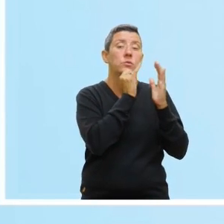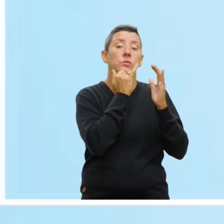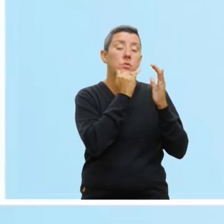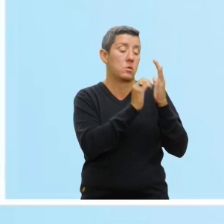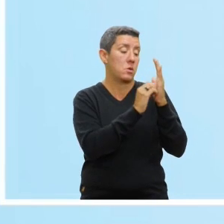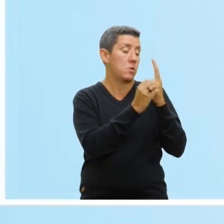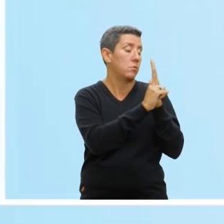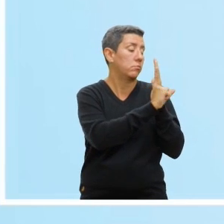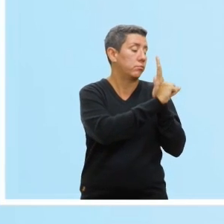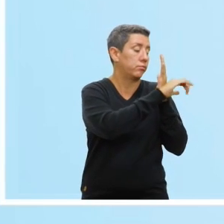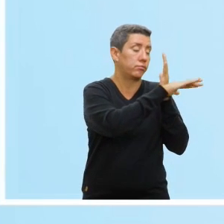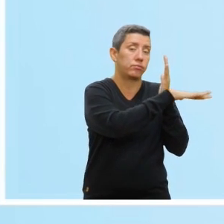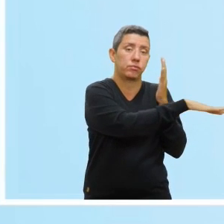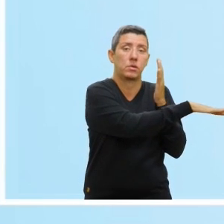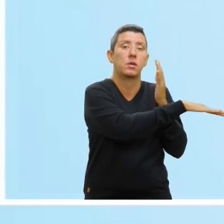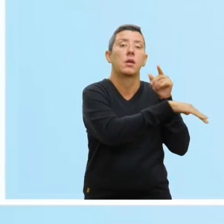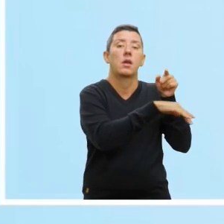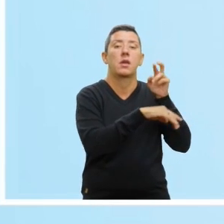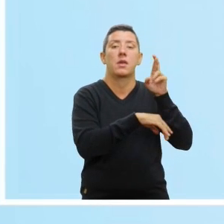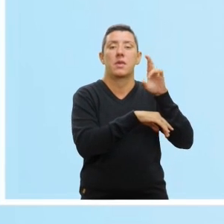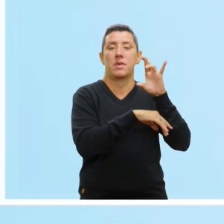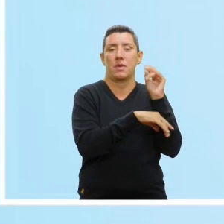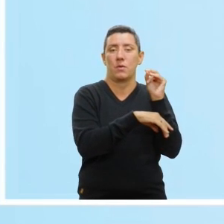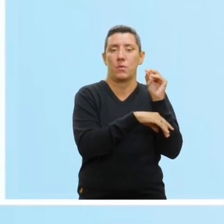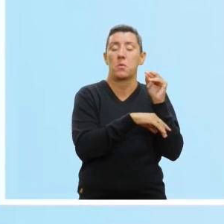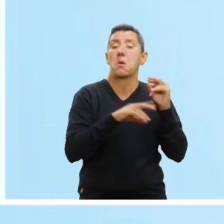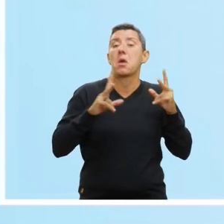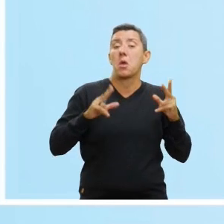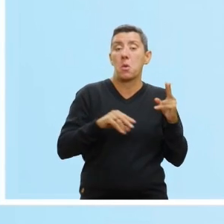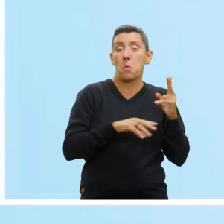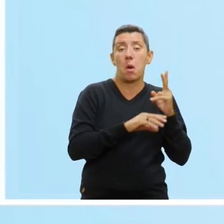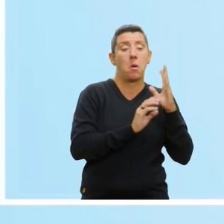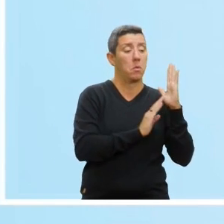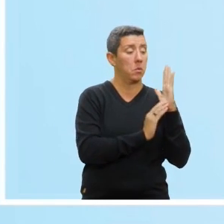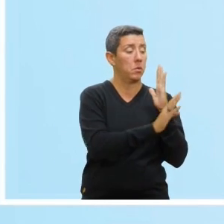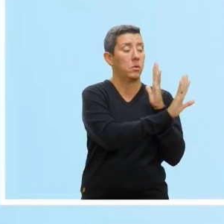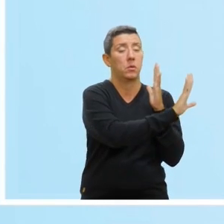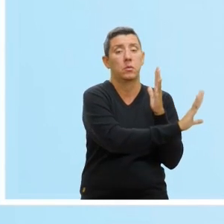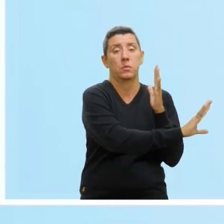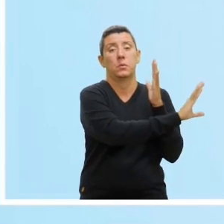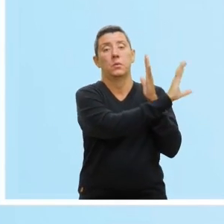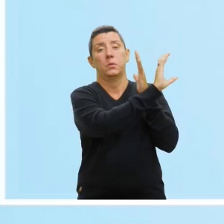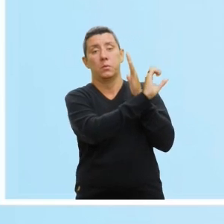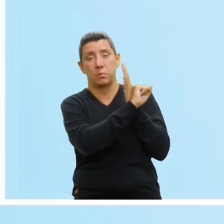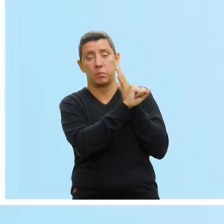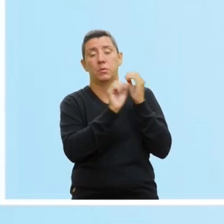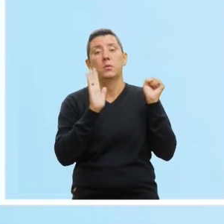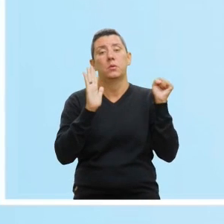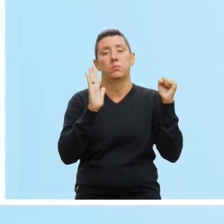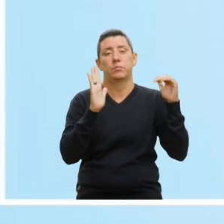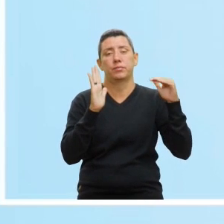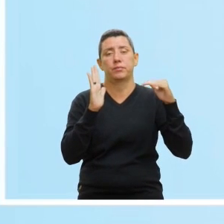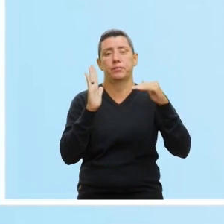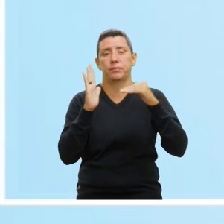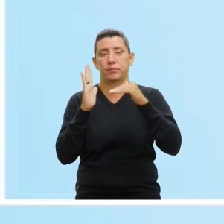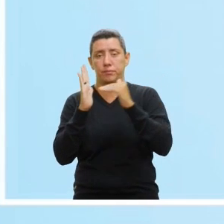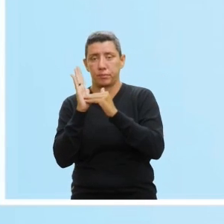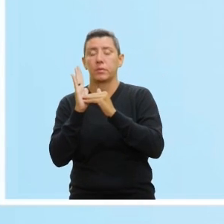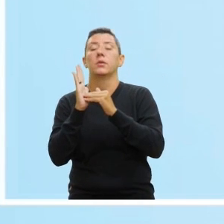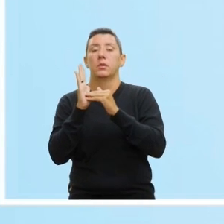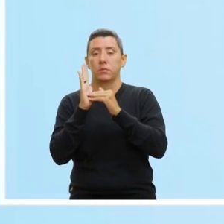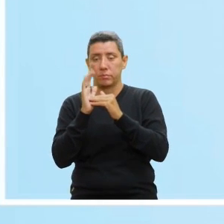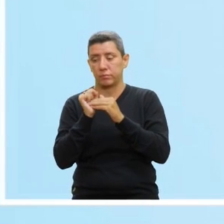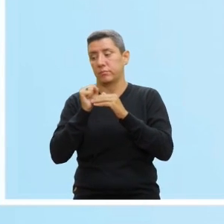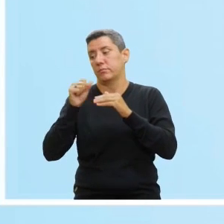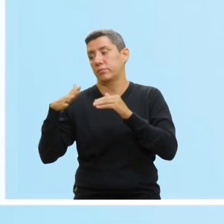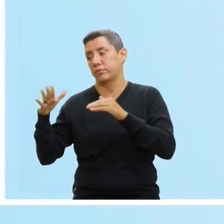no switch. E o caminho inverso, ele é igual, tá? Desde lá do ponto B até o ponto A, ele entra também no MUX, passa para um DMUX e